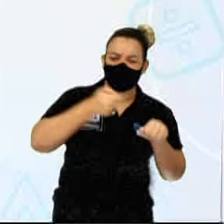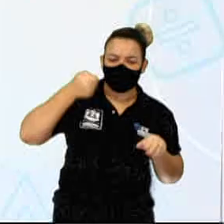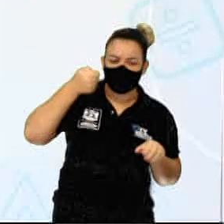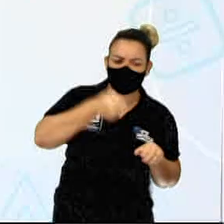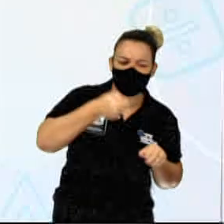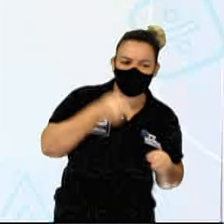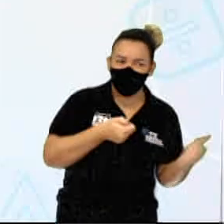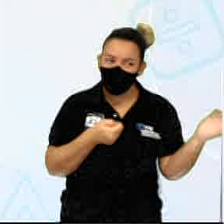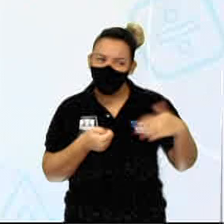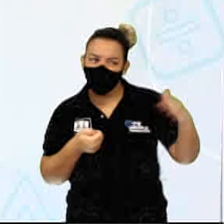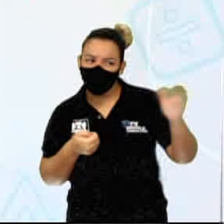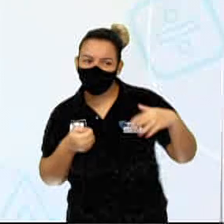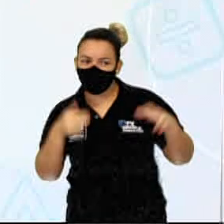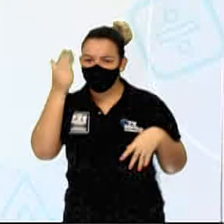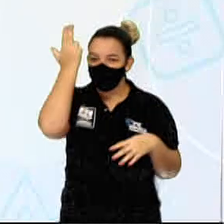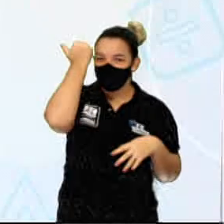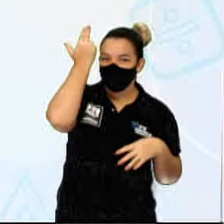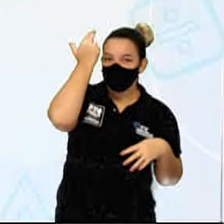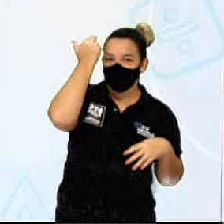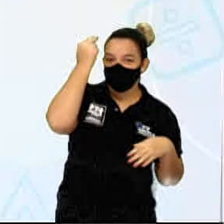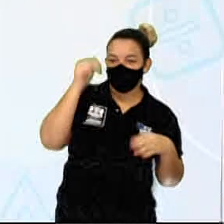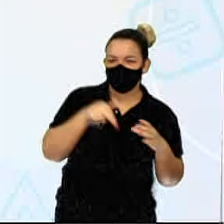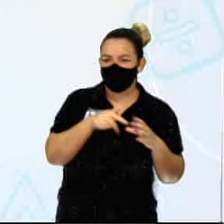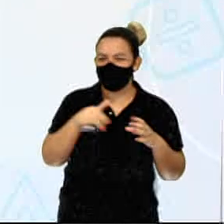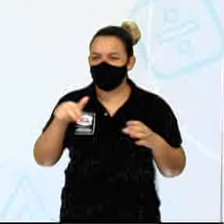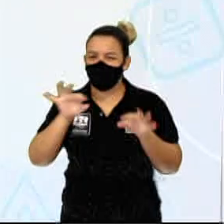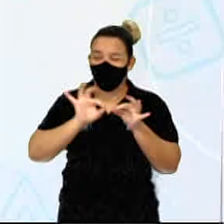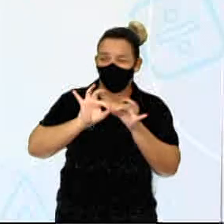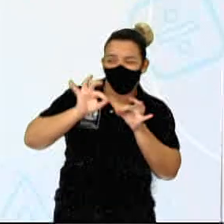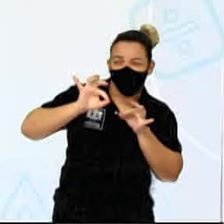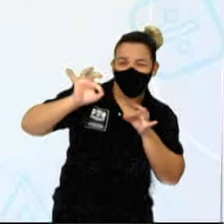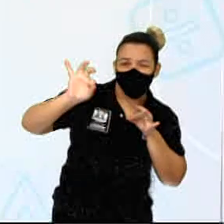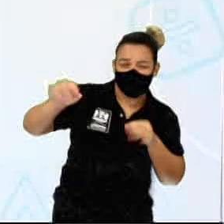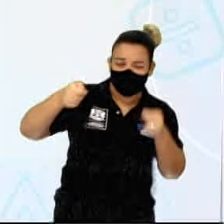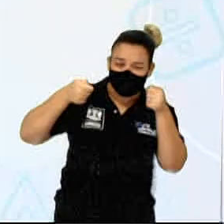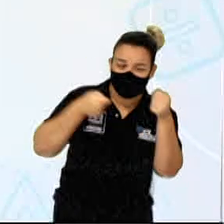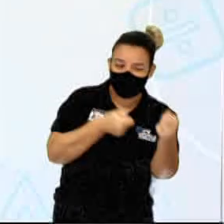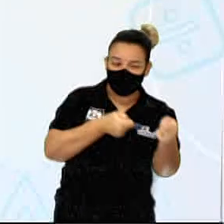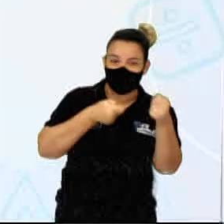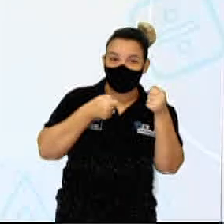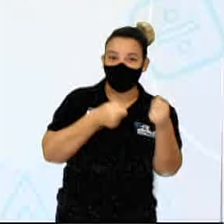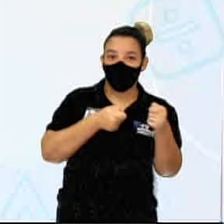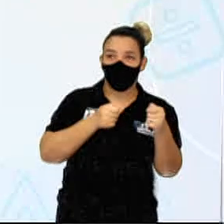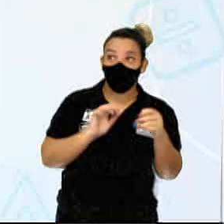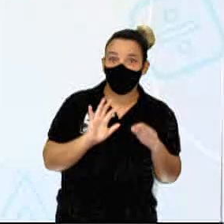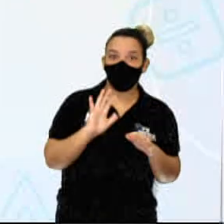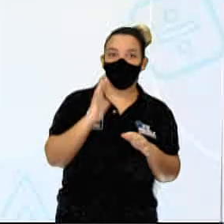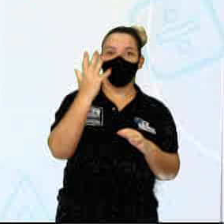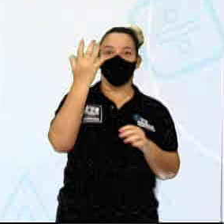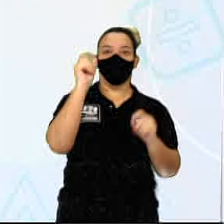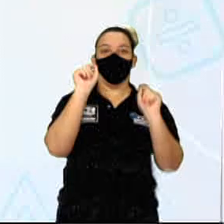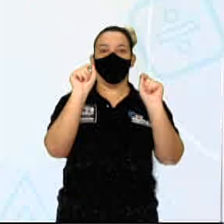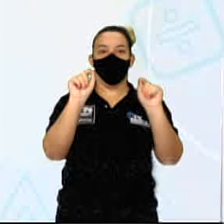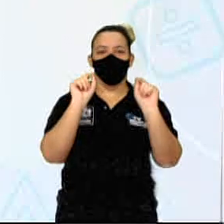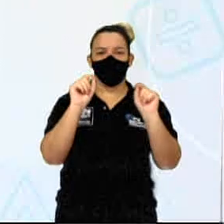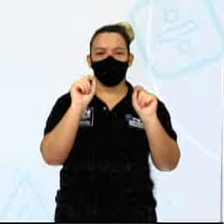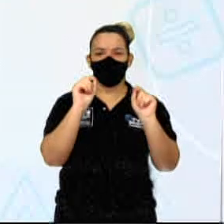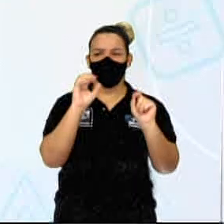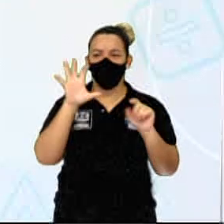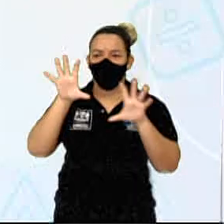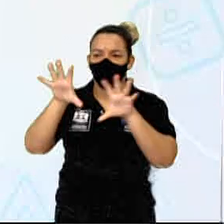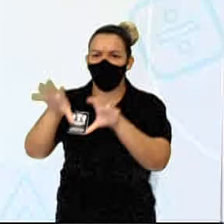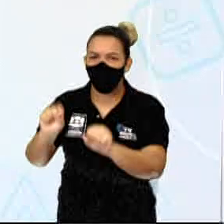sua toca e após uma longa e exaustiva perseguição, de repente parou a caçada, dando-se